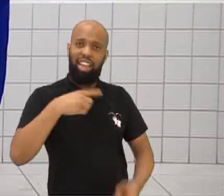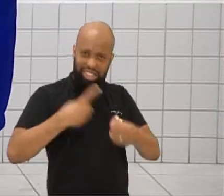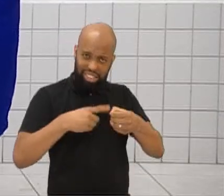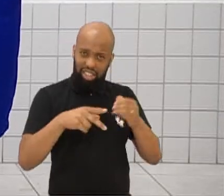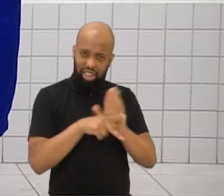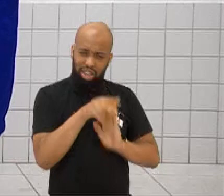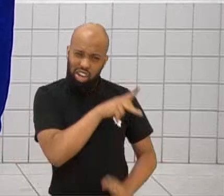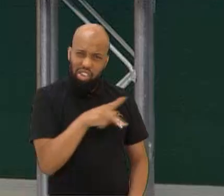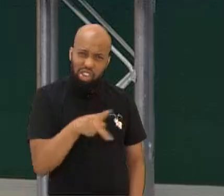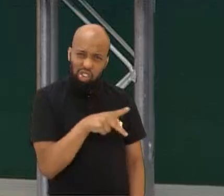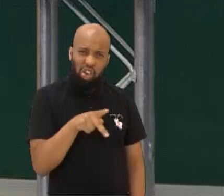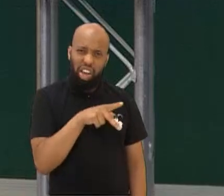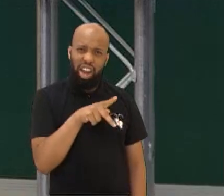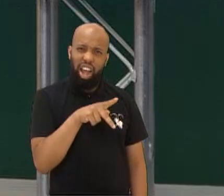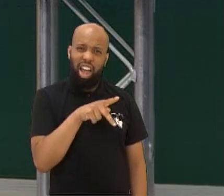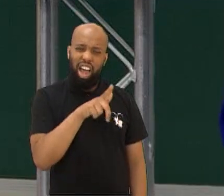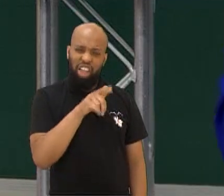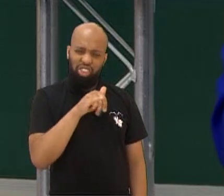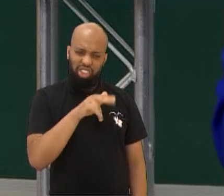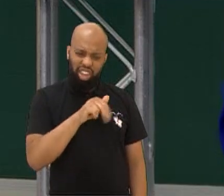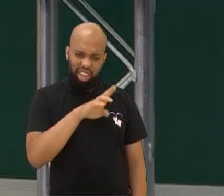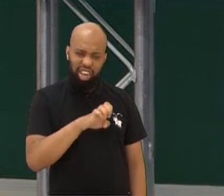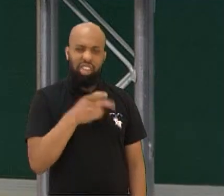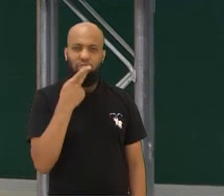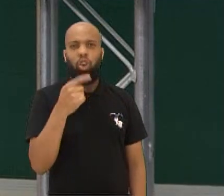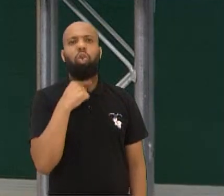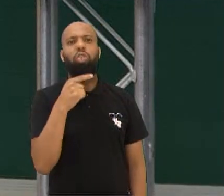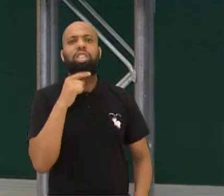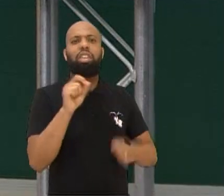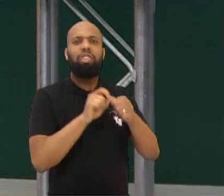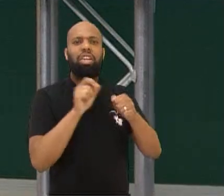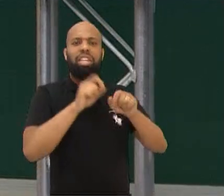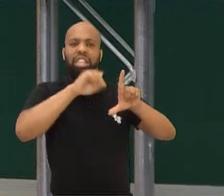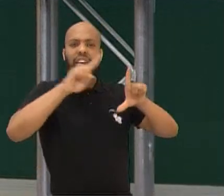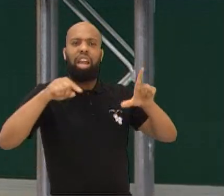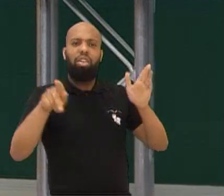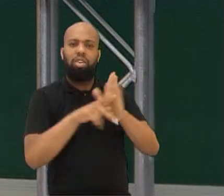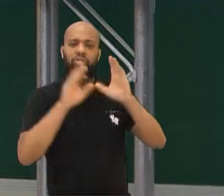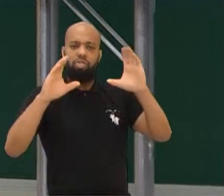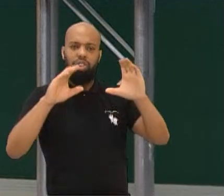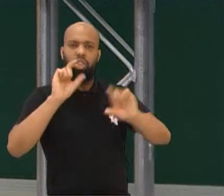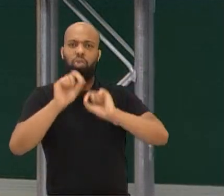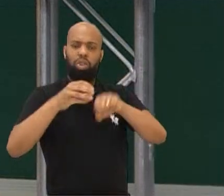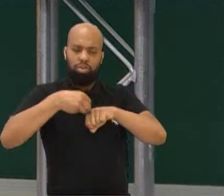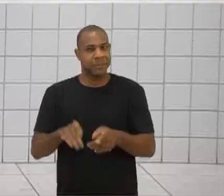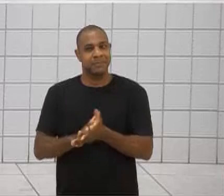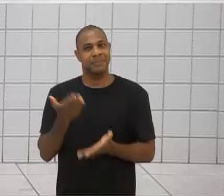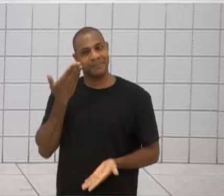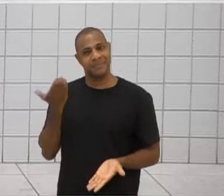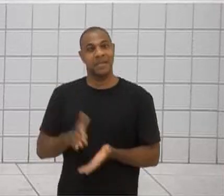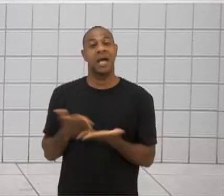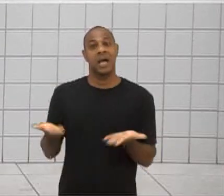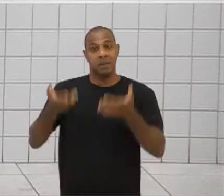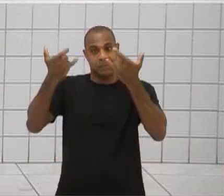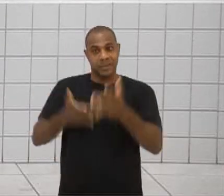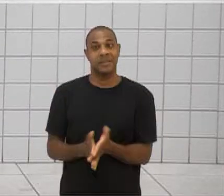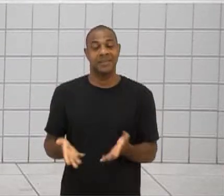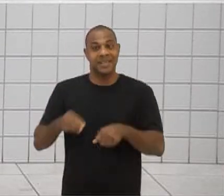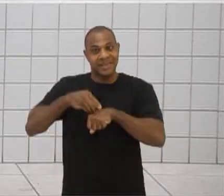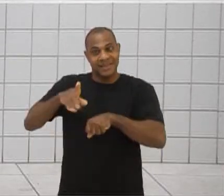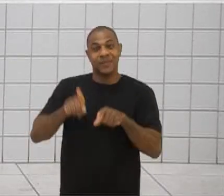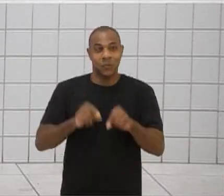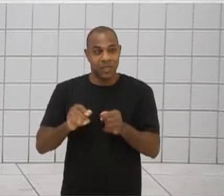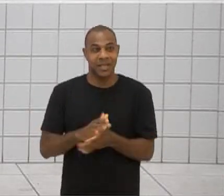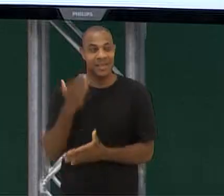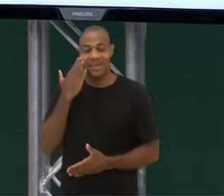Então, e ele disse que ele não consegue realizar os gráficos da função. Qual é a dica que nós temos para ele? A dica é lembrar sempre